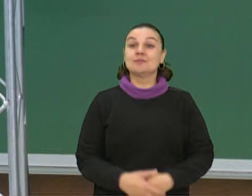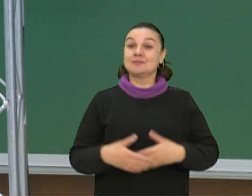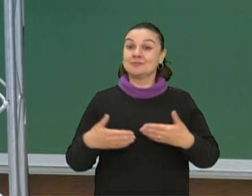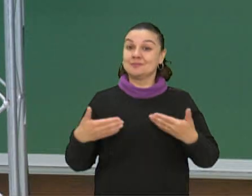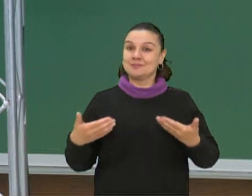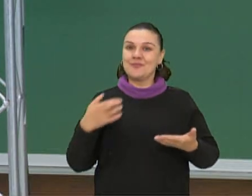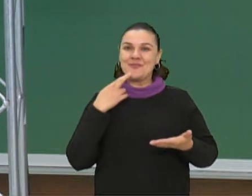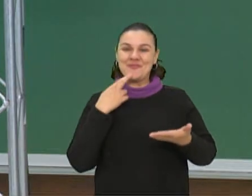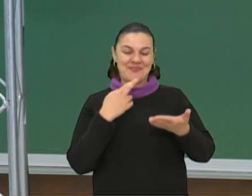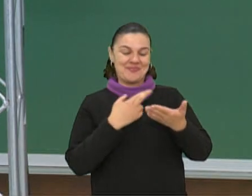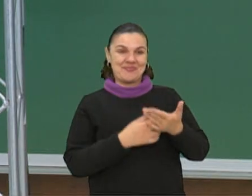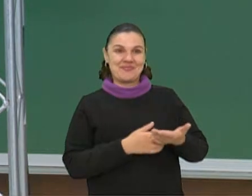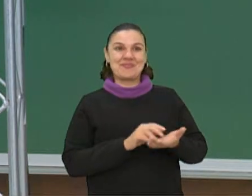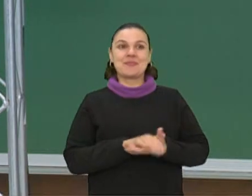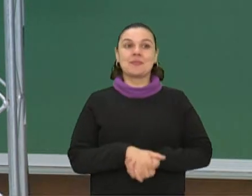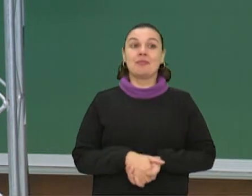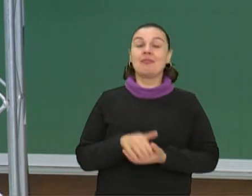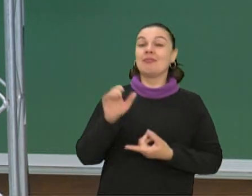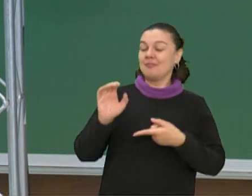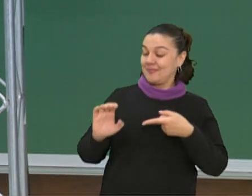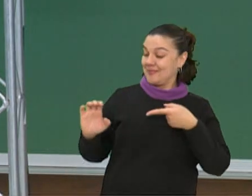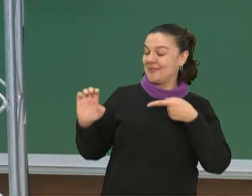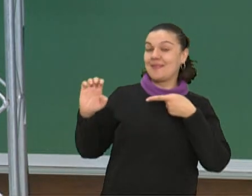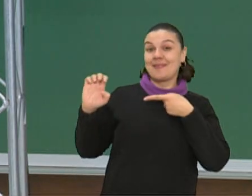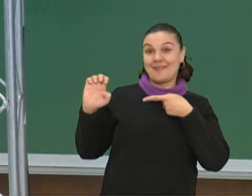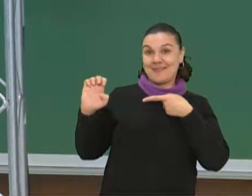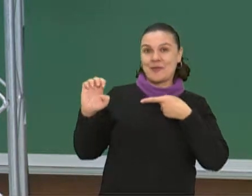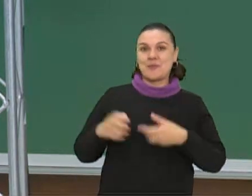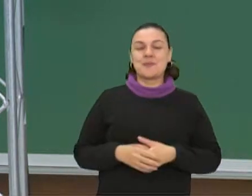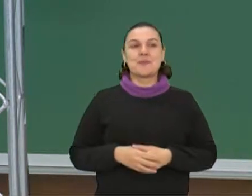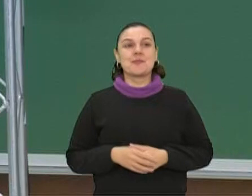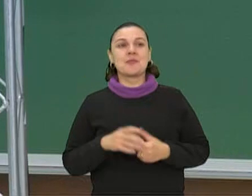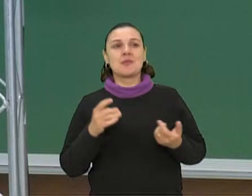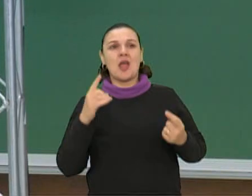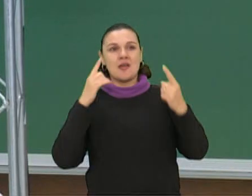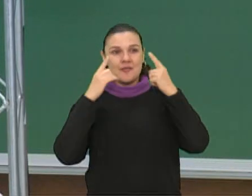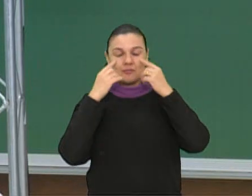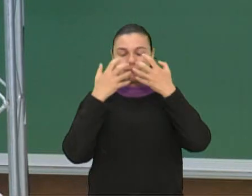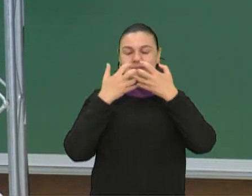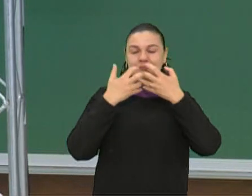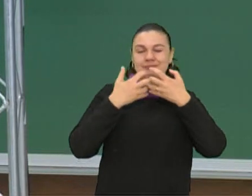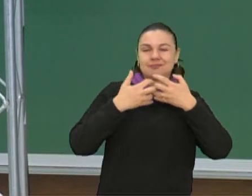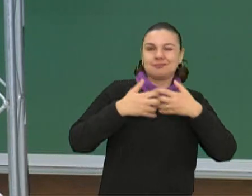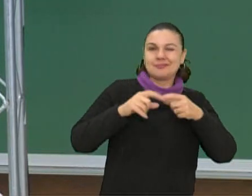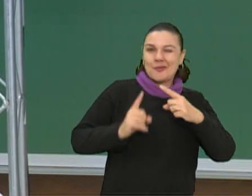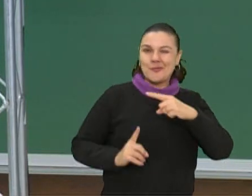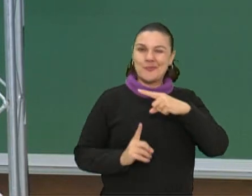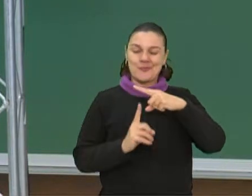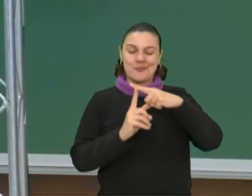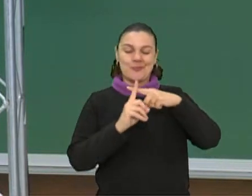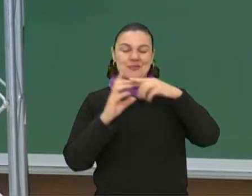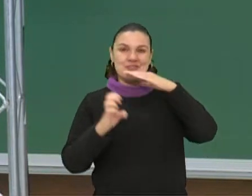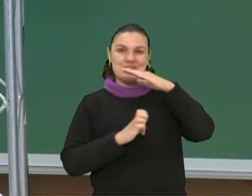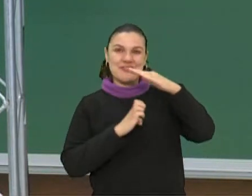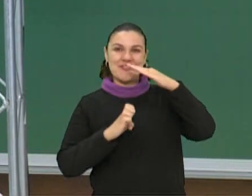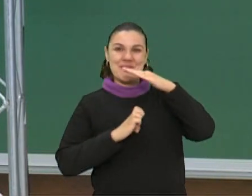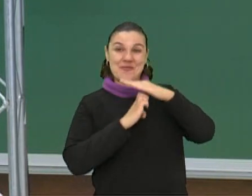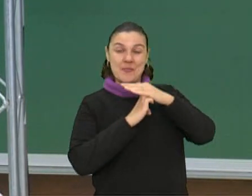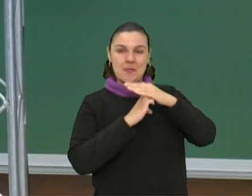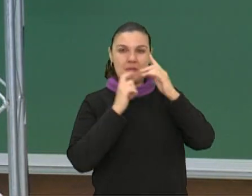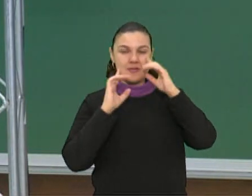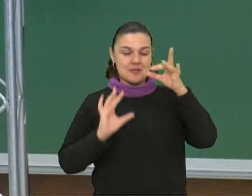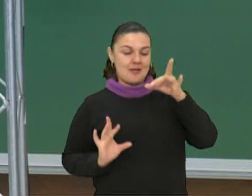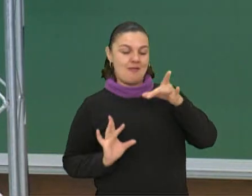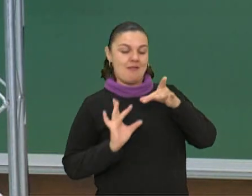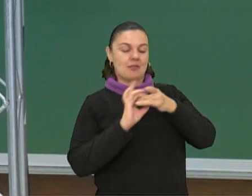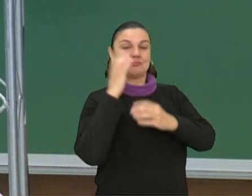Vamos à correção? Resposta, letra E. Construir uma imagem positiva do anunciante ao